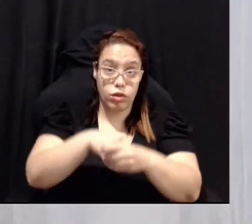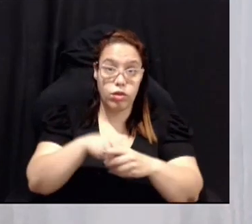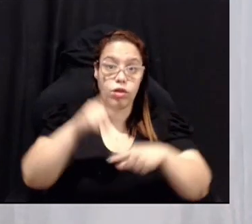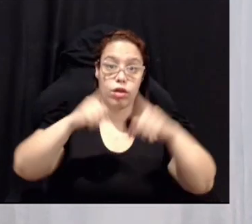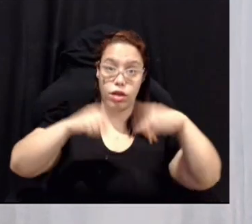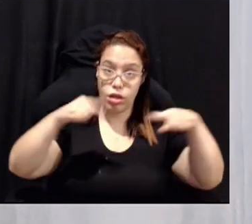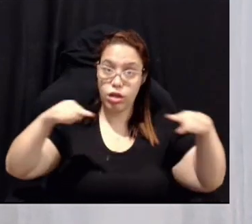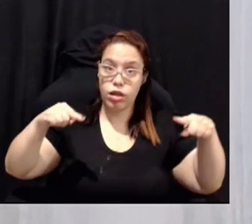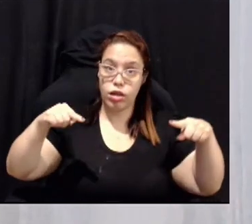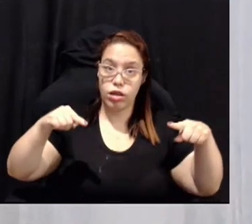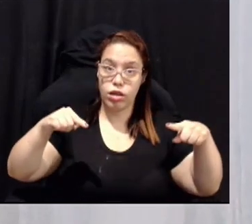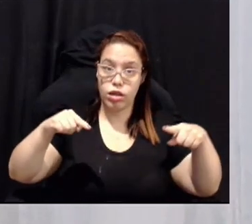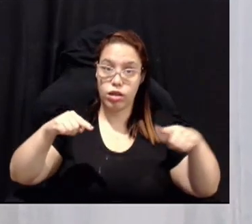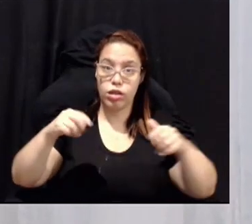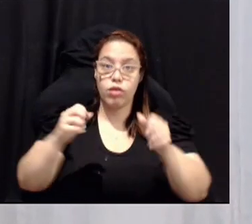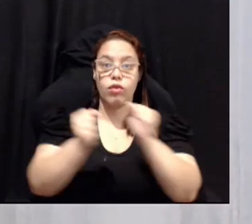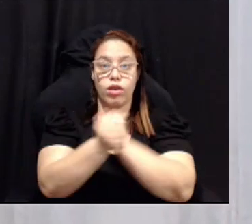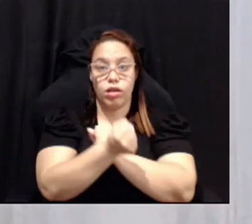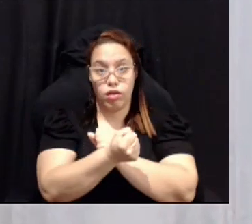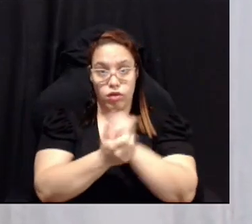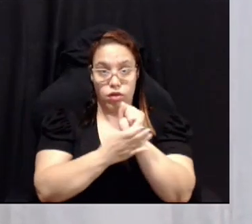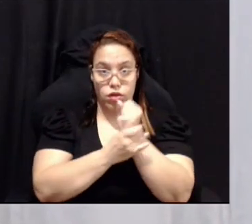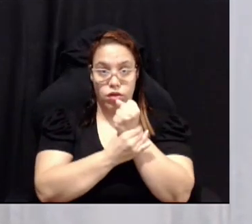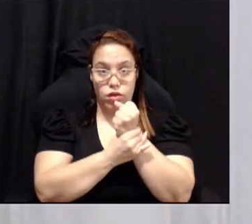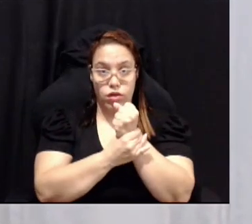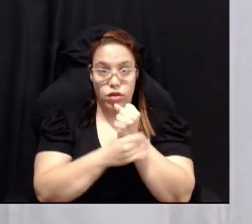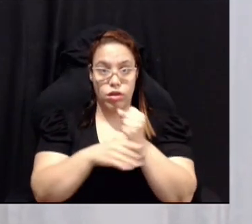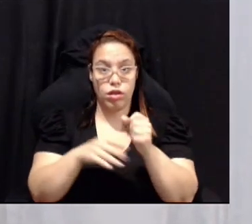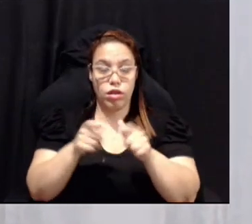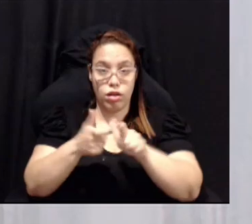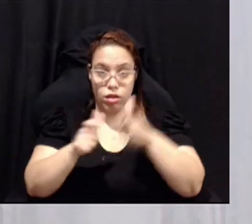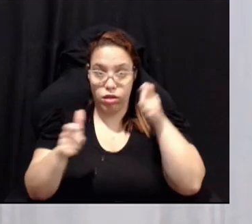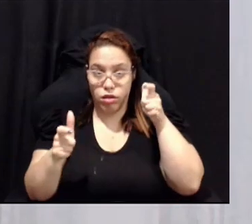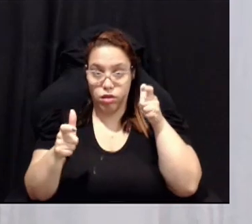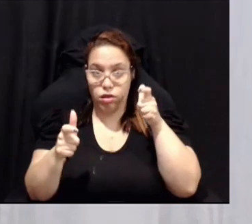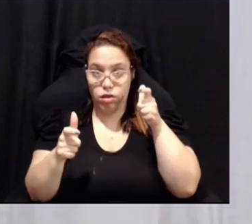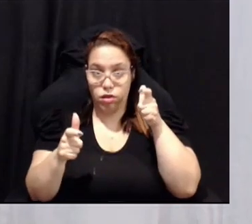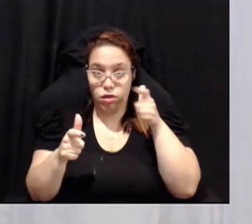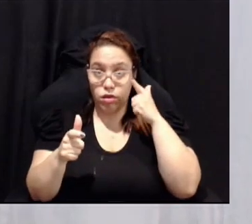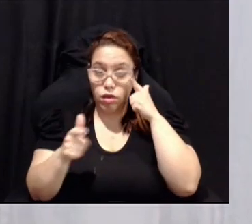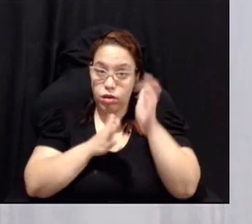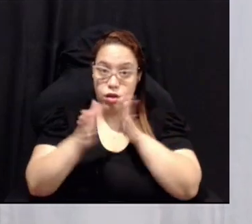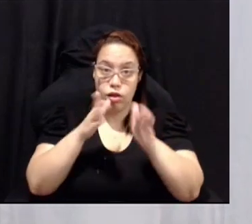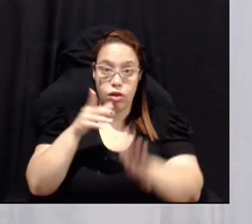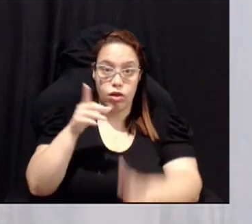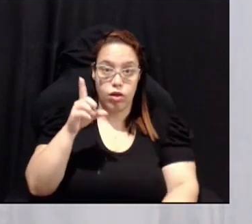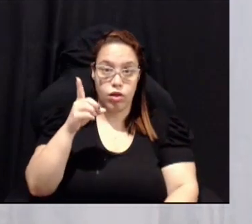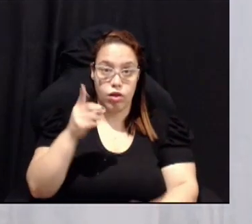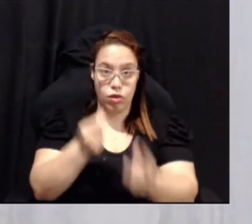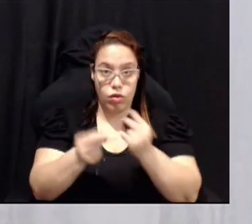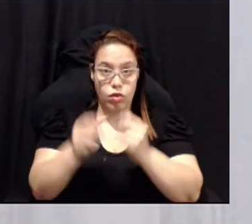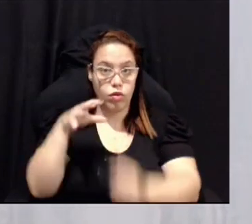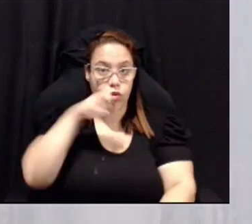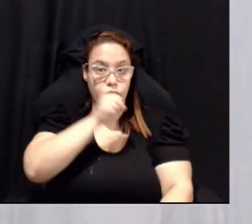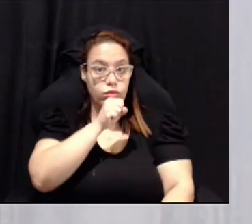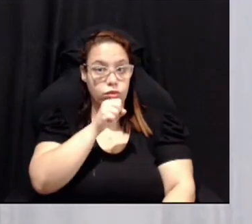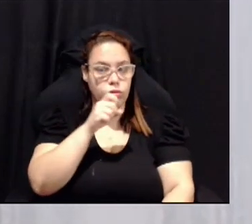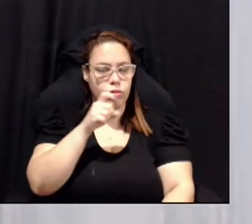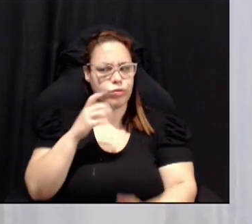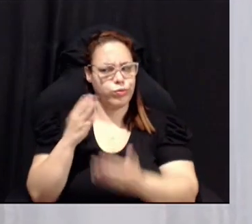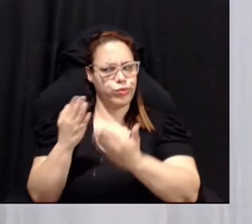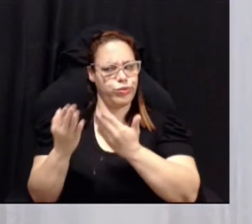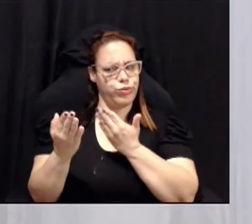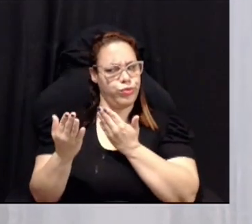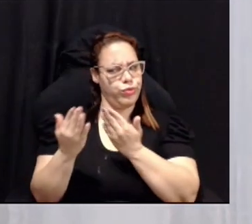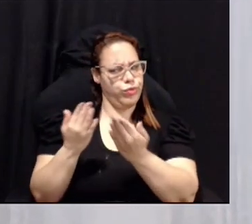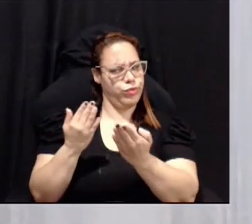ter segurança, vai ter alta rentabilidade e vai ter acesso ao dinheiro rápido, você já deve desconfiar, porque você está